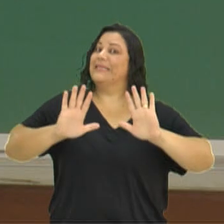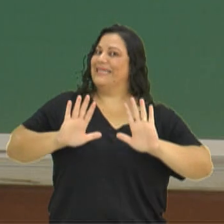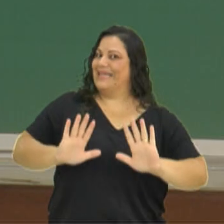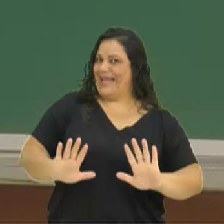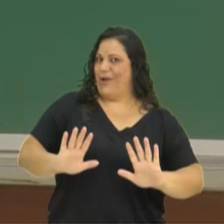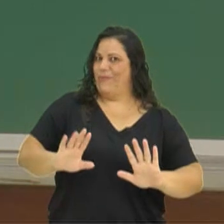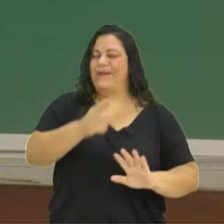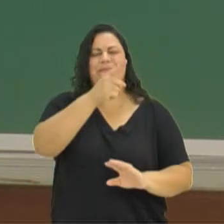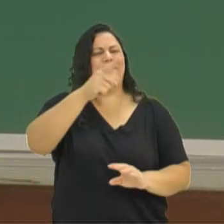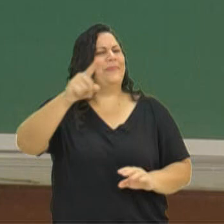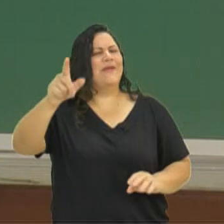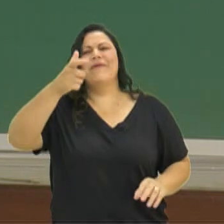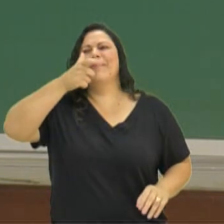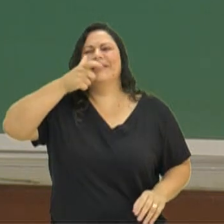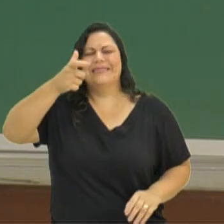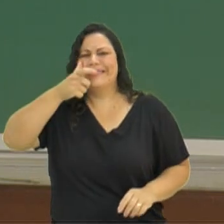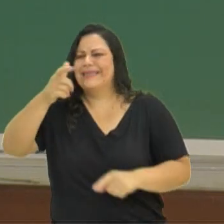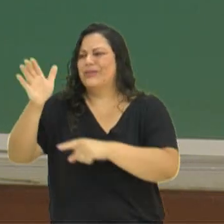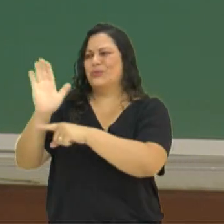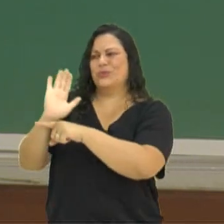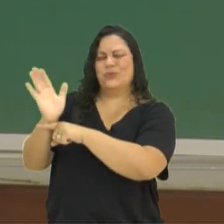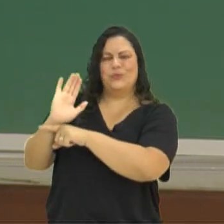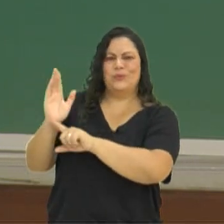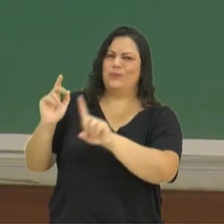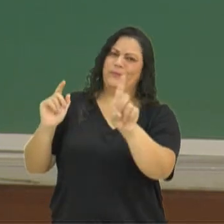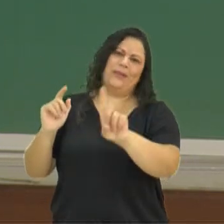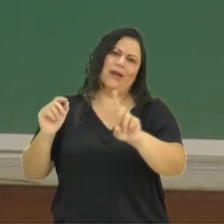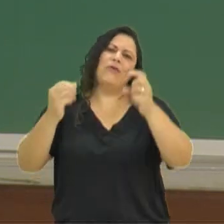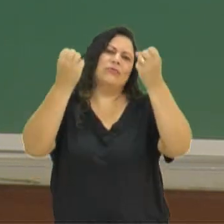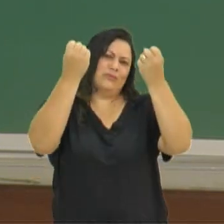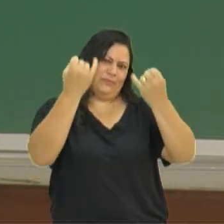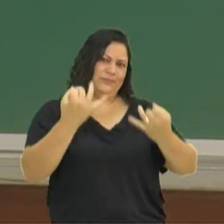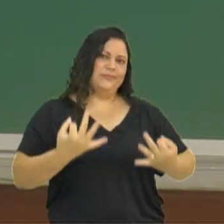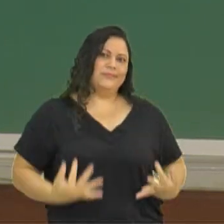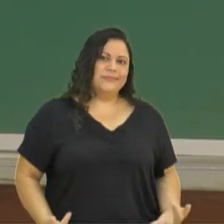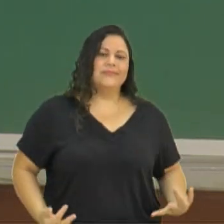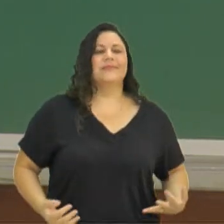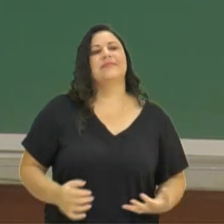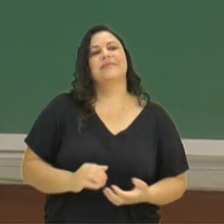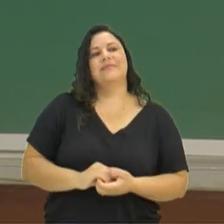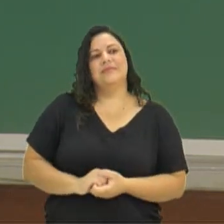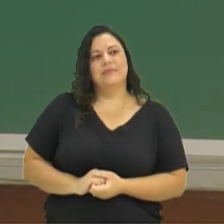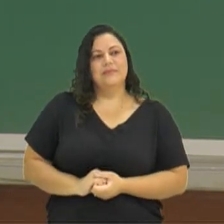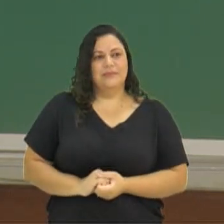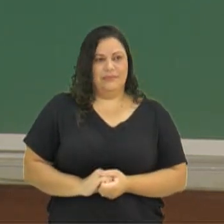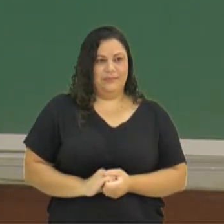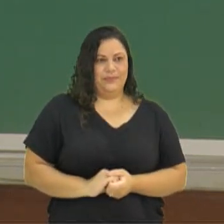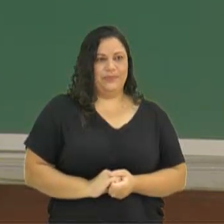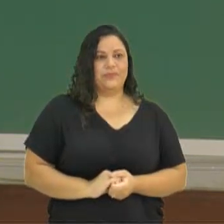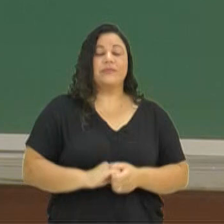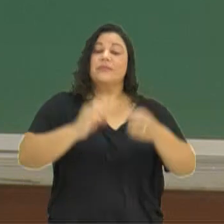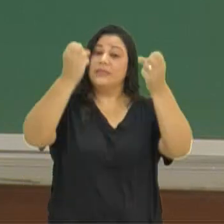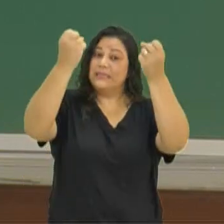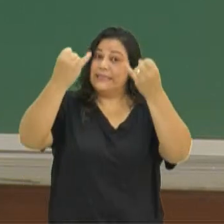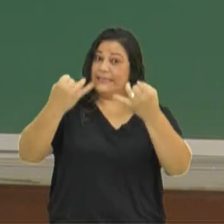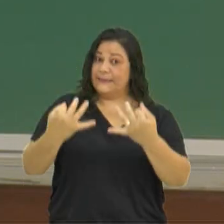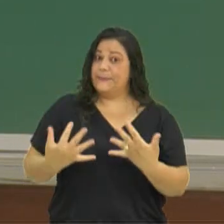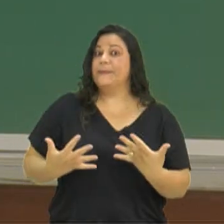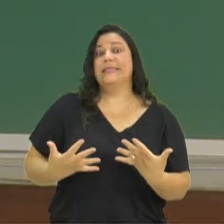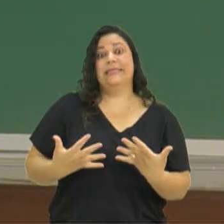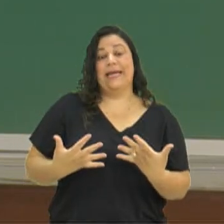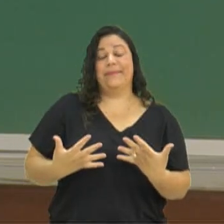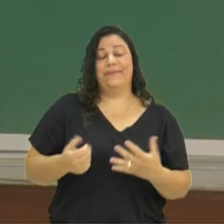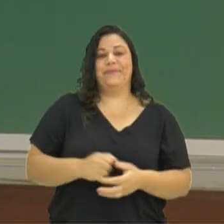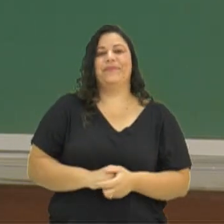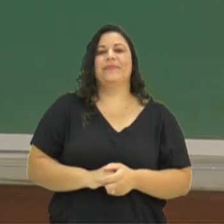vamos assistir o filme, nós vamos falar sobre ele, tá? Então nós vamos falar um pouquinho sobre esse filme, La Ladrona de